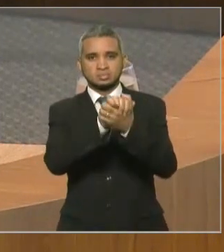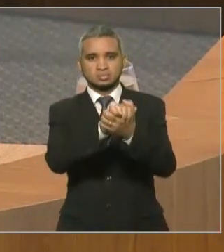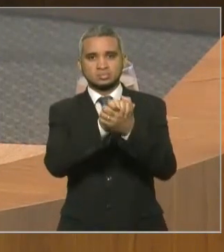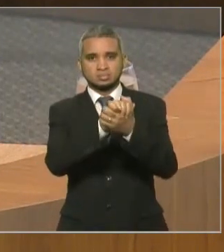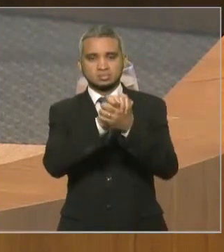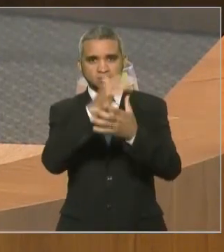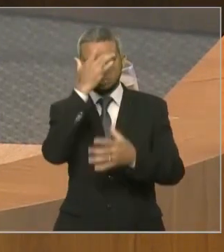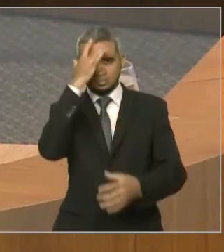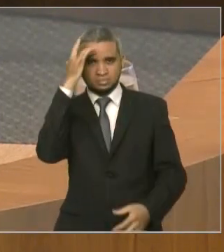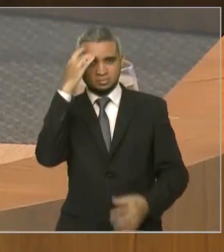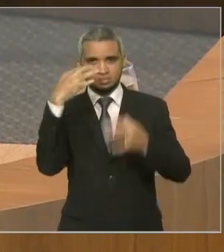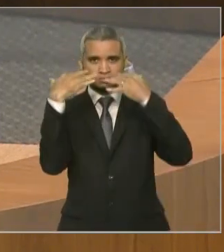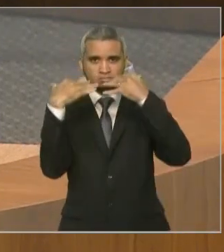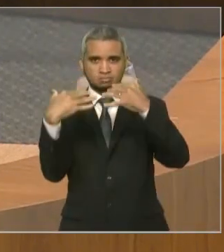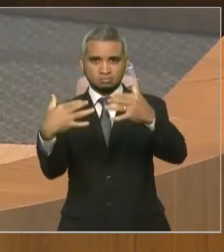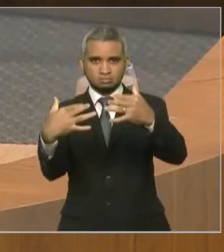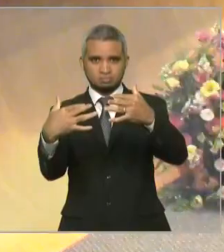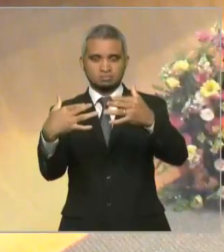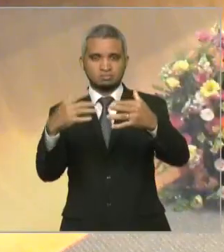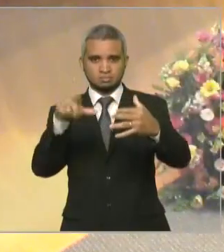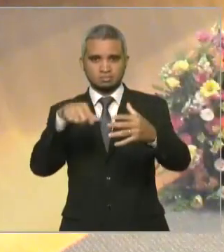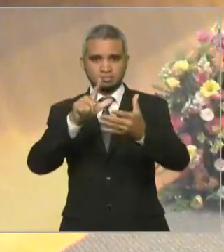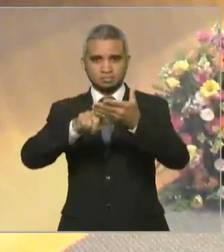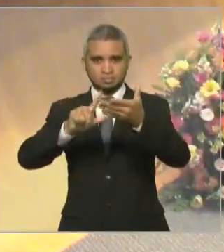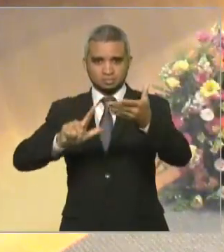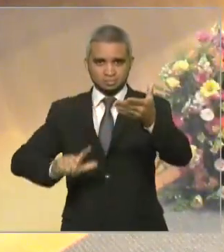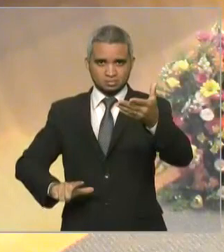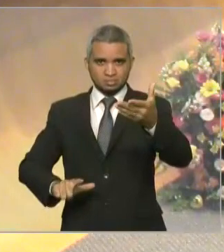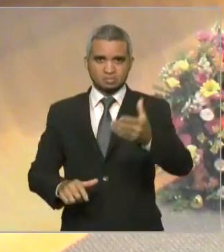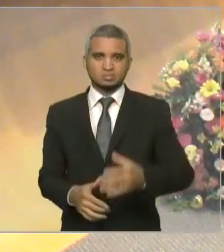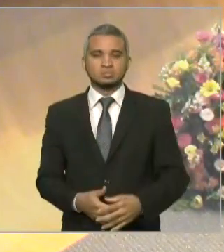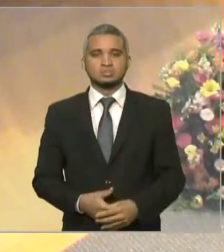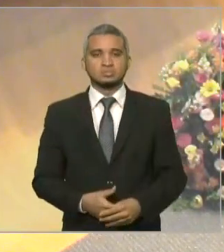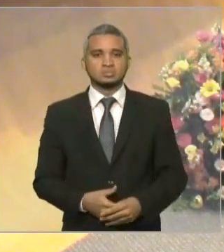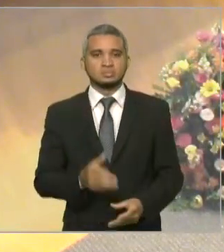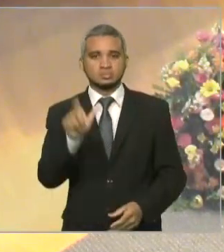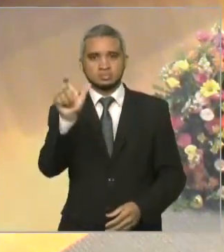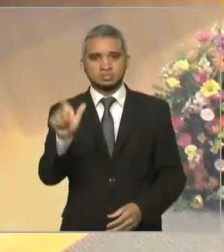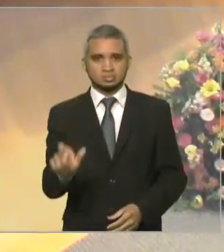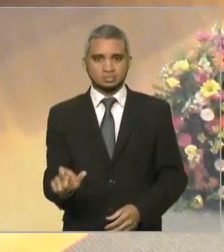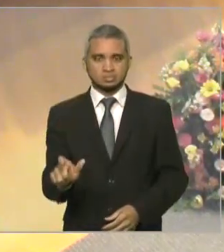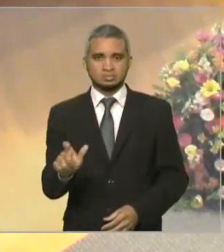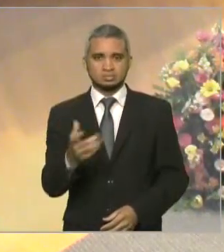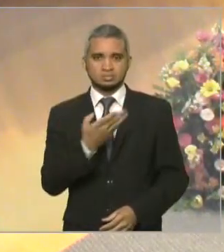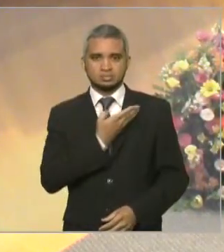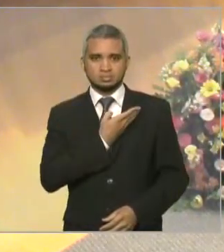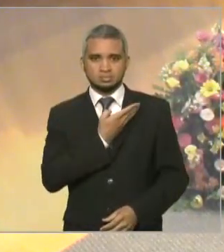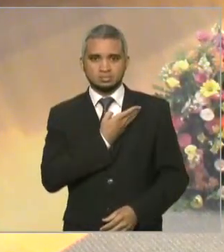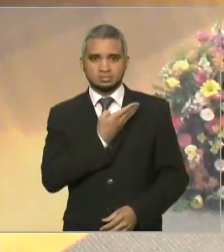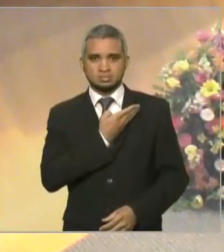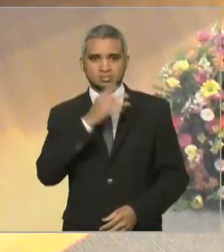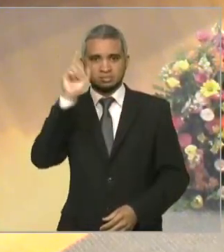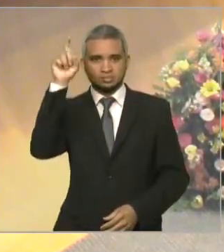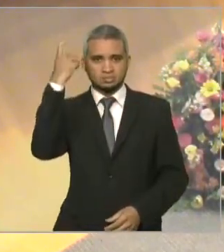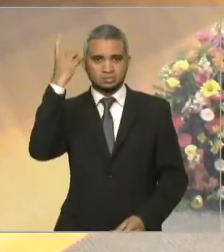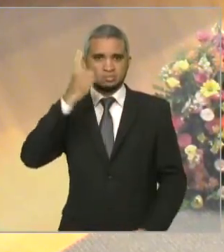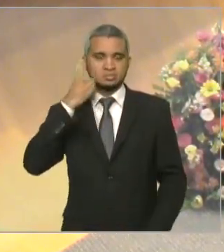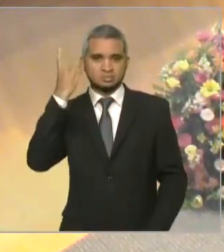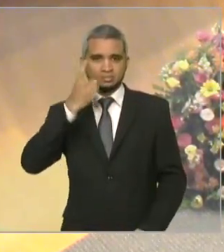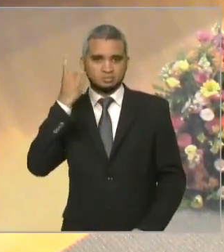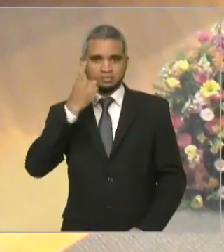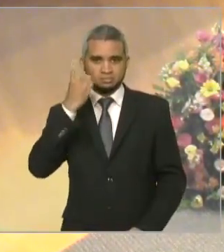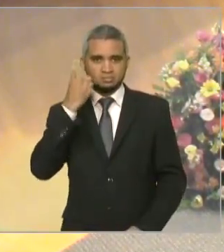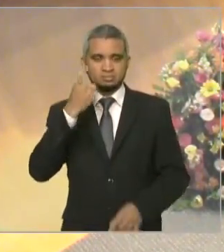literárias aqui presentes, na pessoa do meu compadre, ex-deputado Cassado Benito